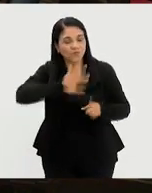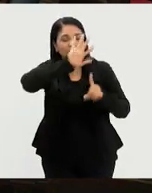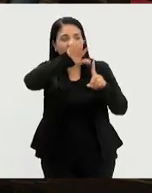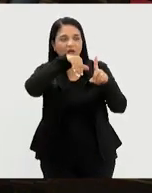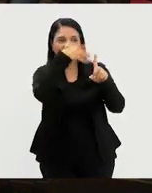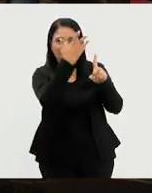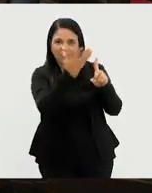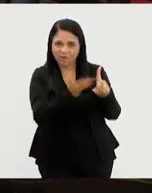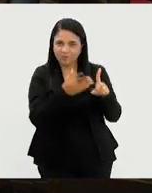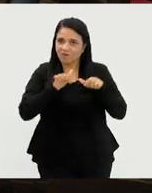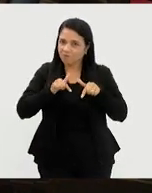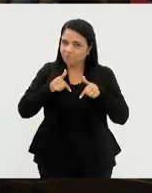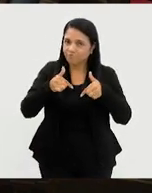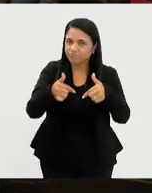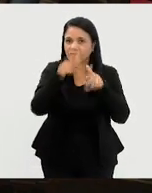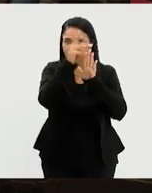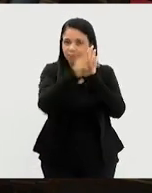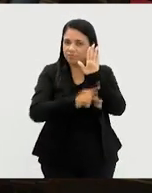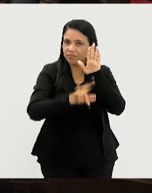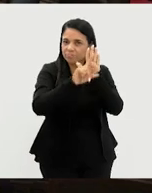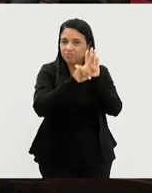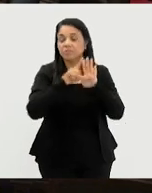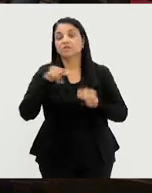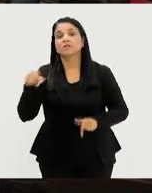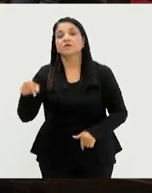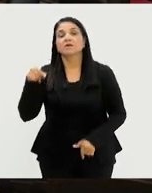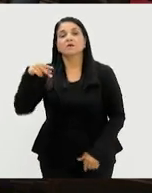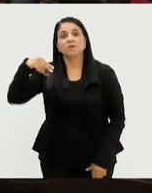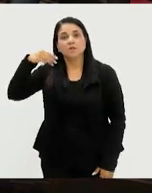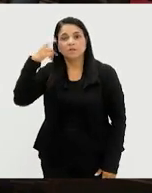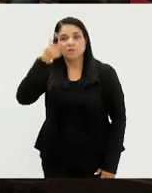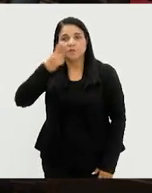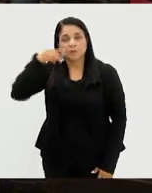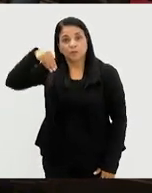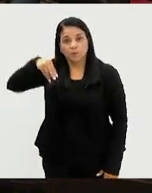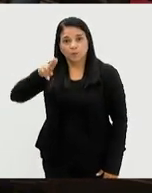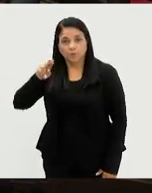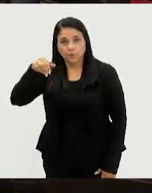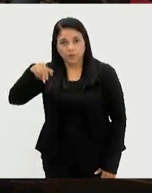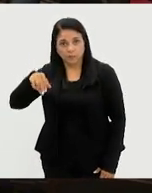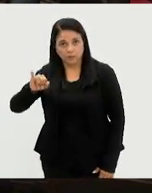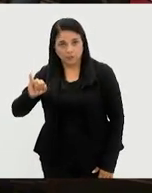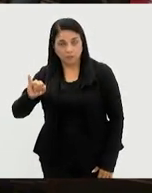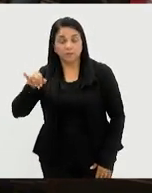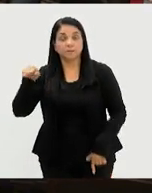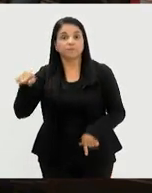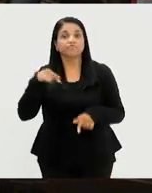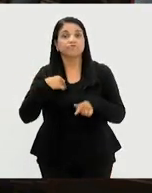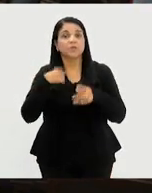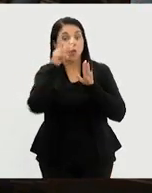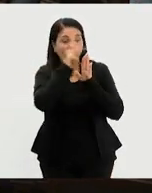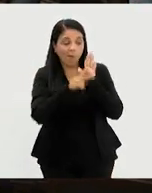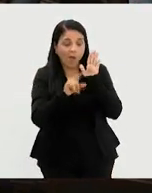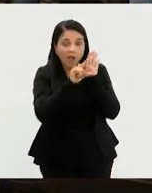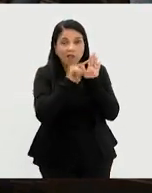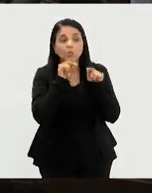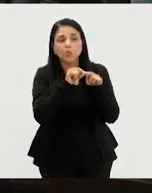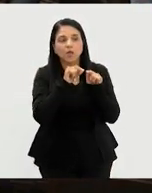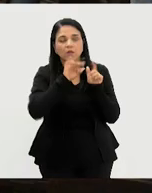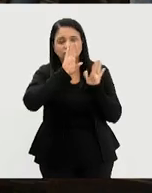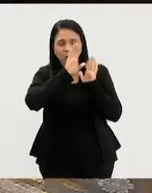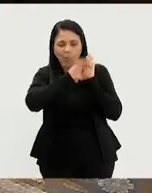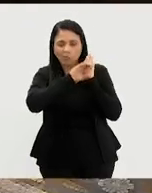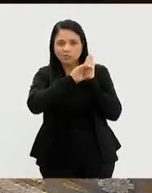iniciativa do deputado munir Neto e esse projeto de lei entre outras coisas ele define o conceito de